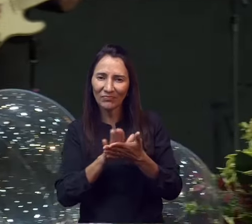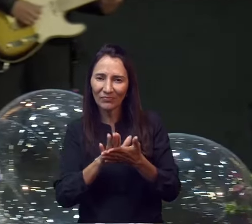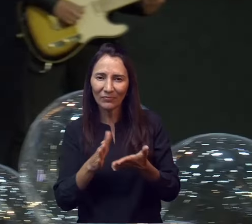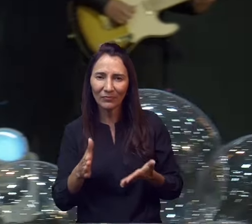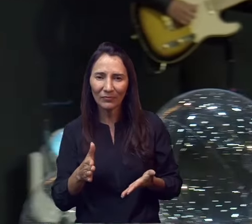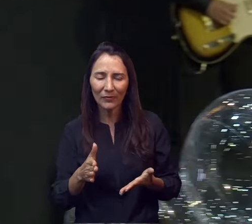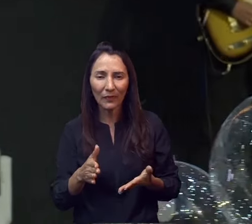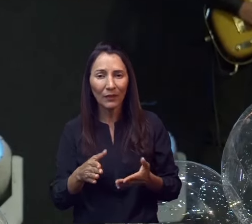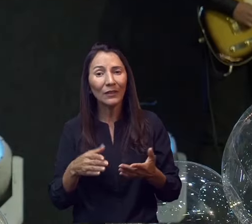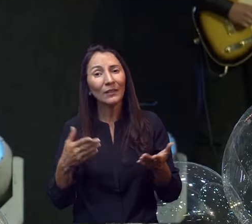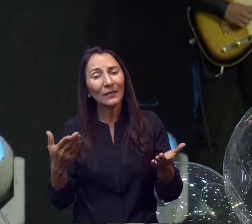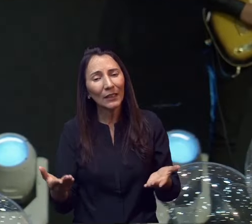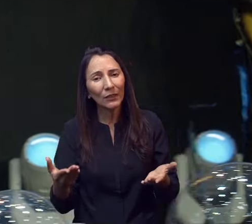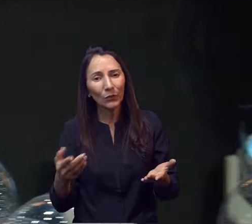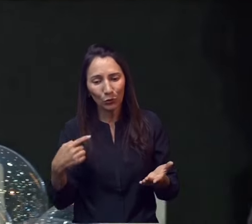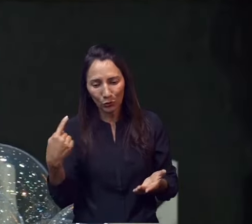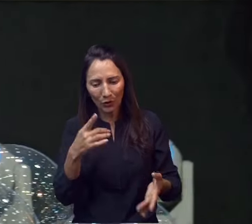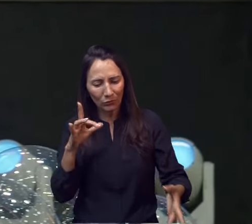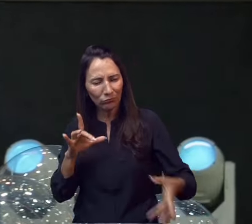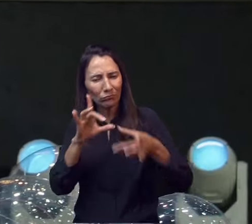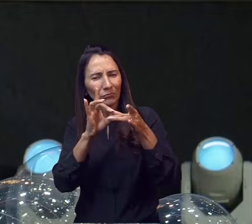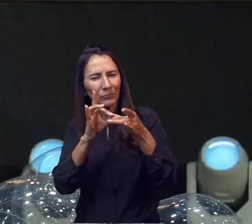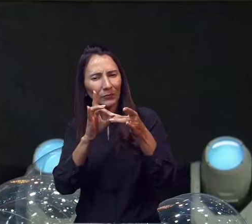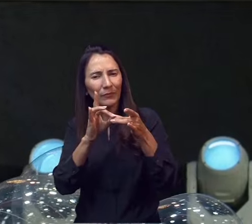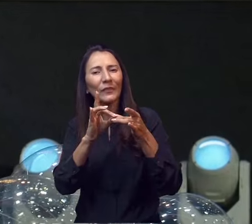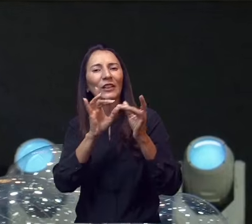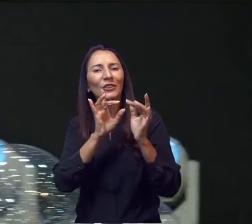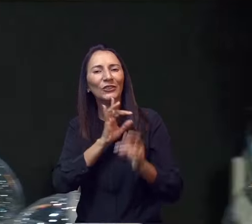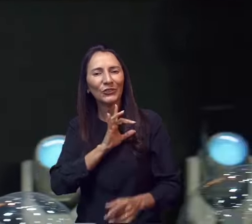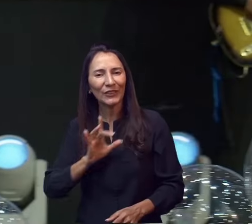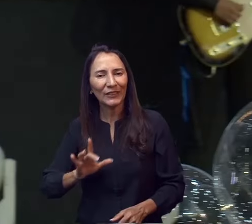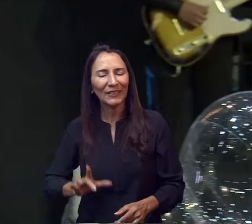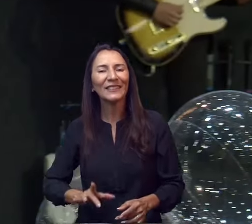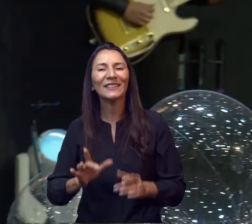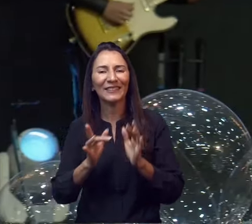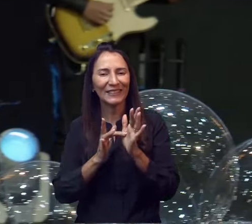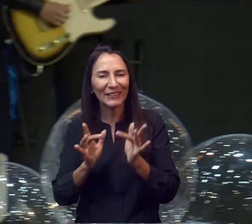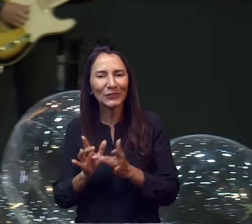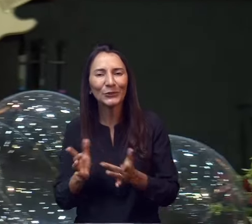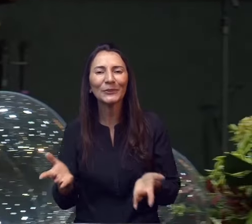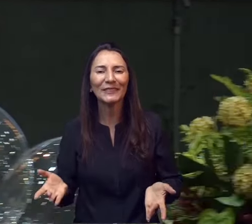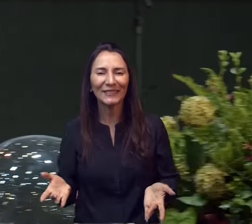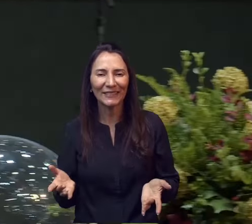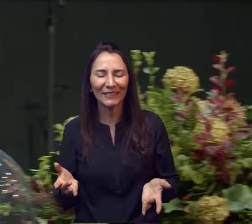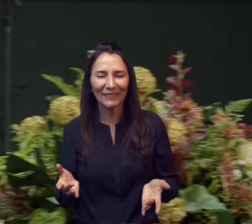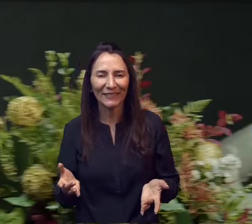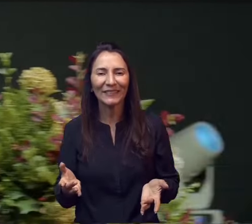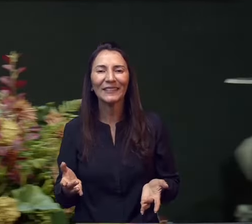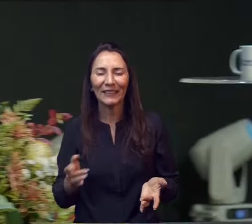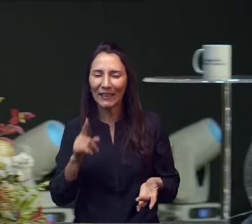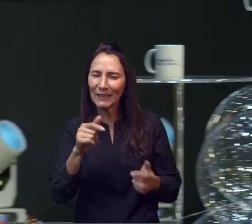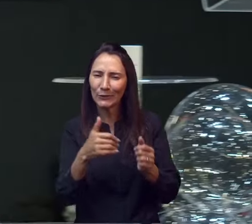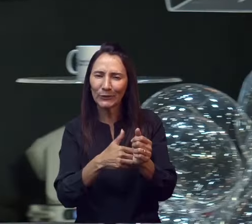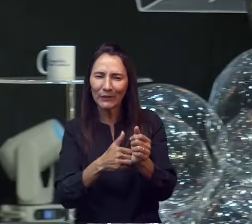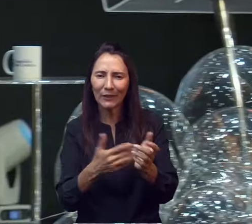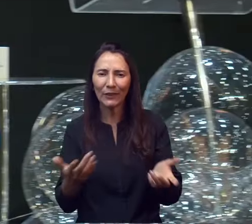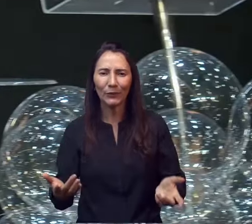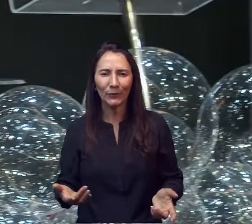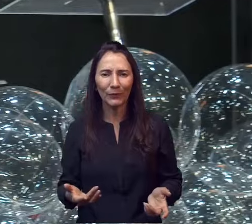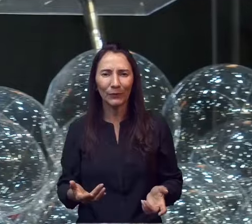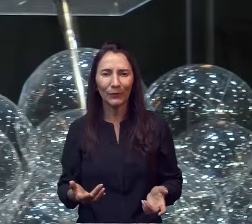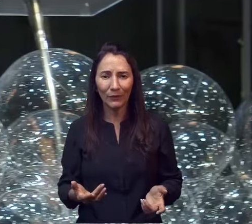então a condição é está em Cristo agora para quê Qual é o resultado eu não fiz nada